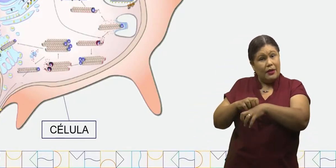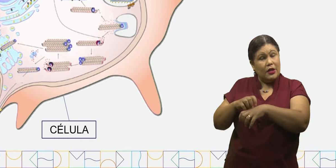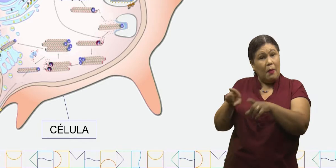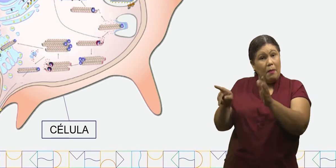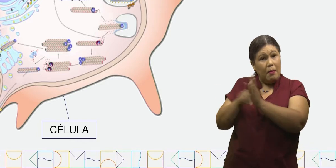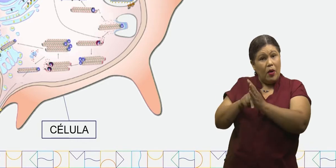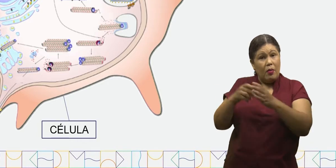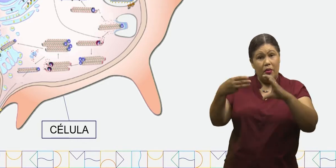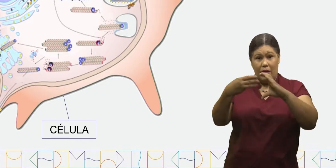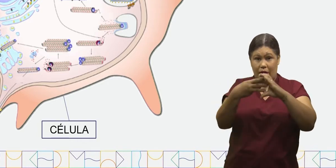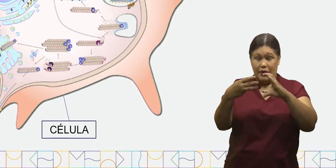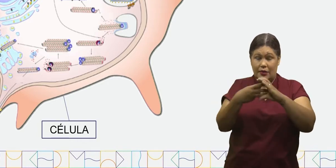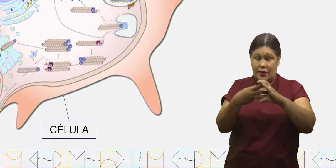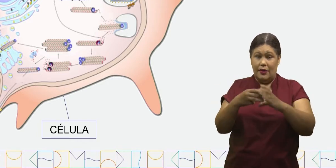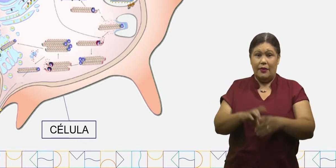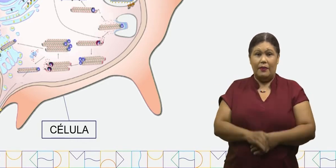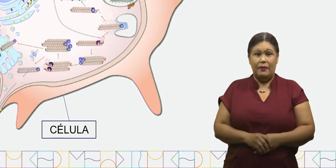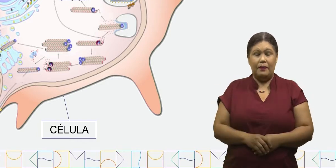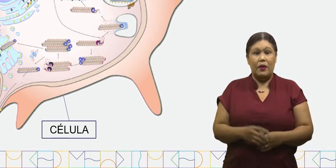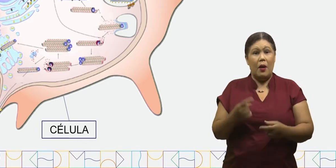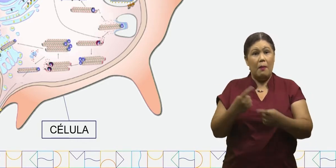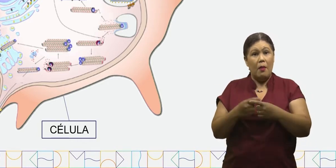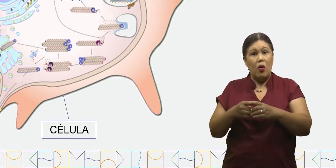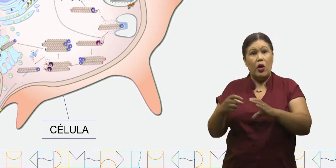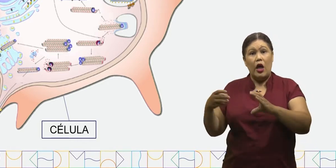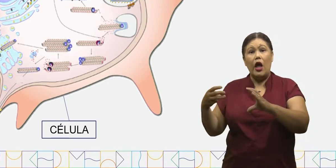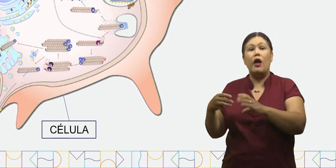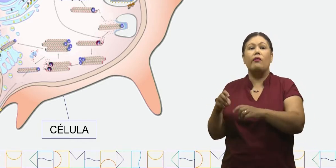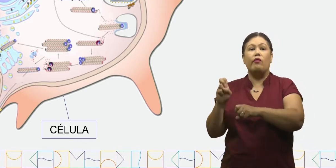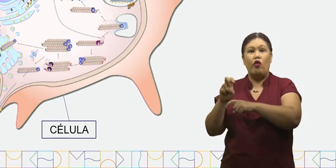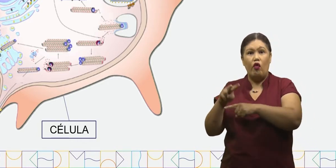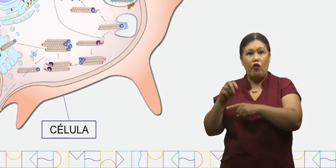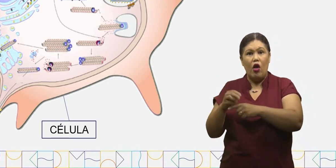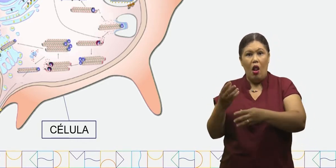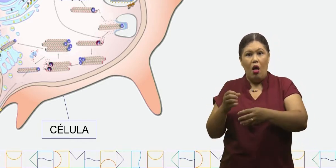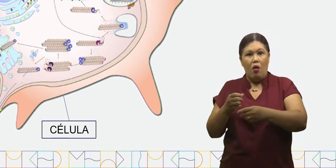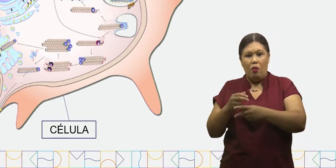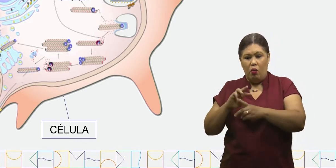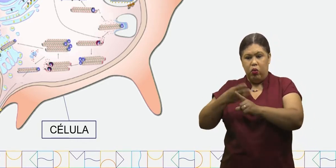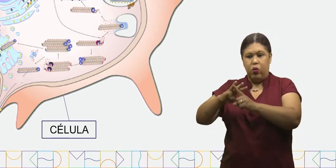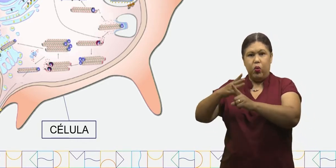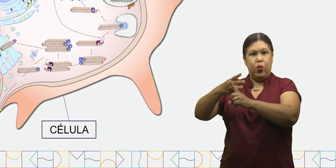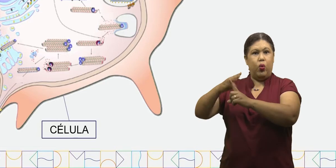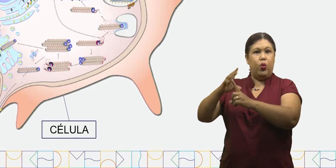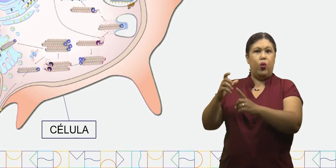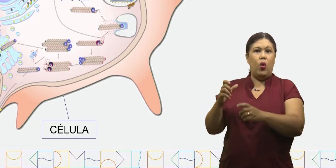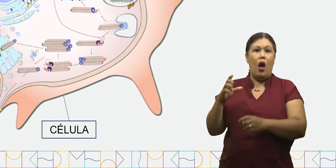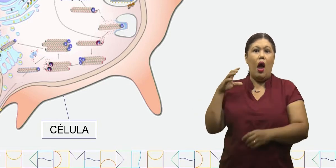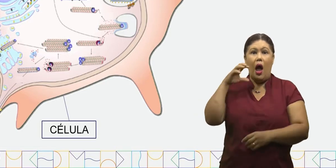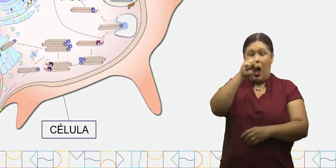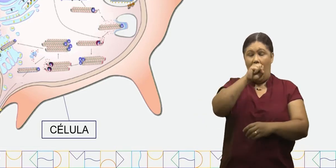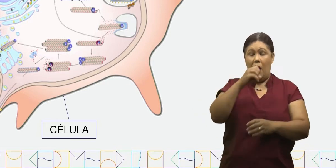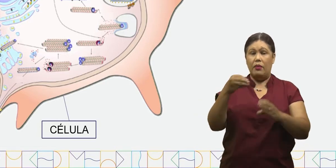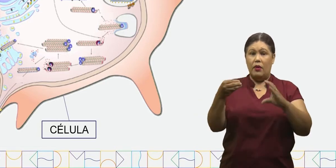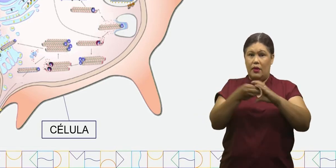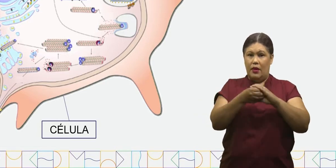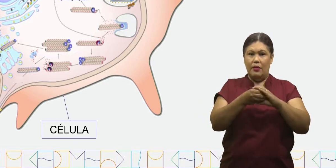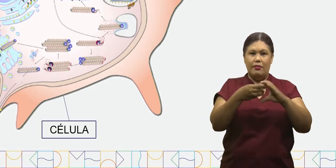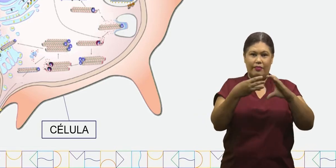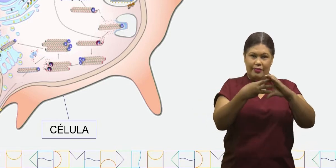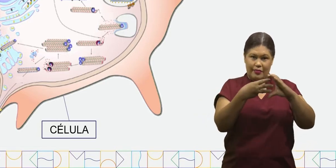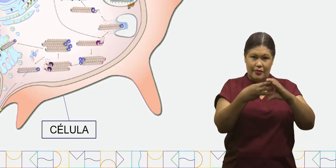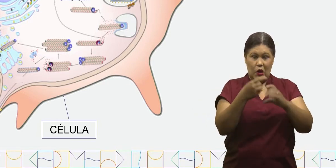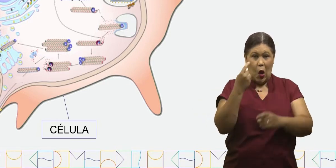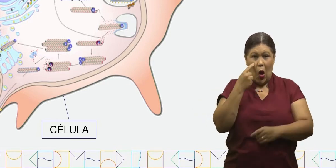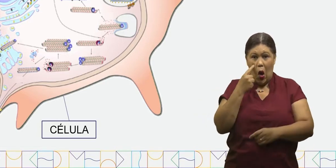celulares obrigatórios, já que se reproduzem dentro de células. Observe aí o vírus entrando